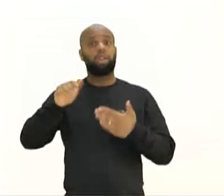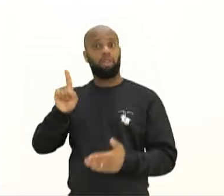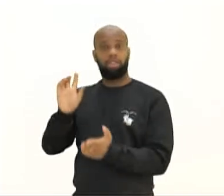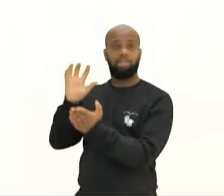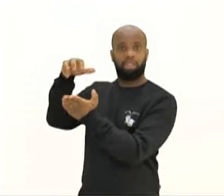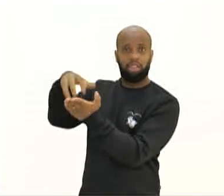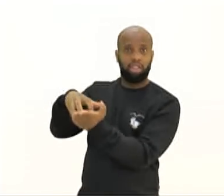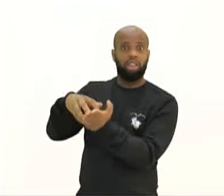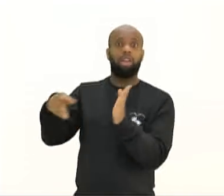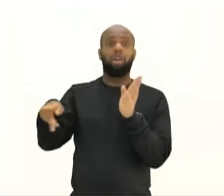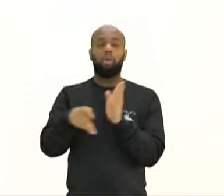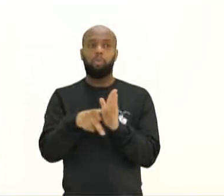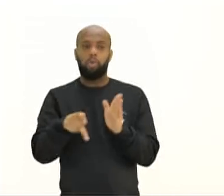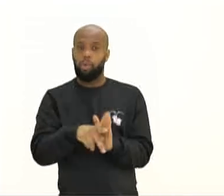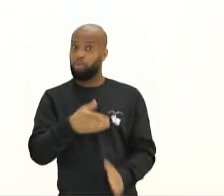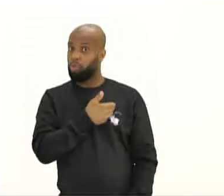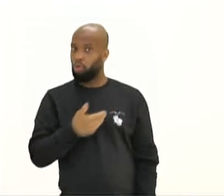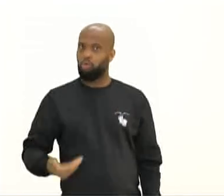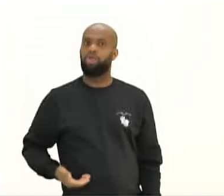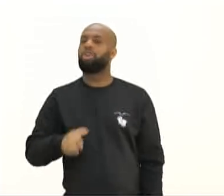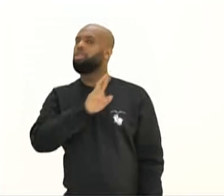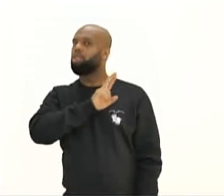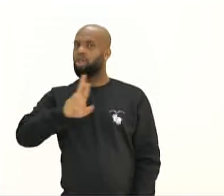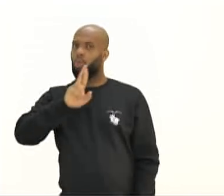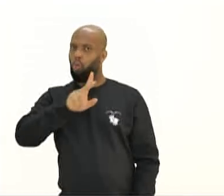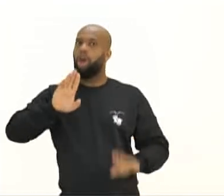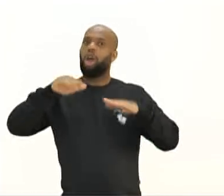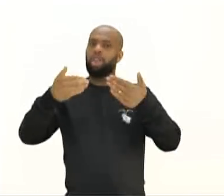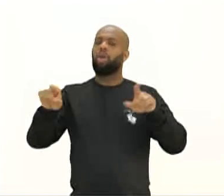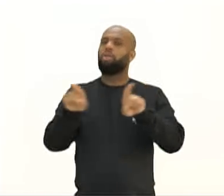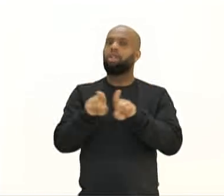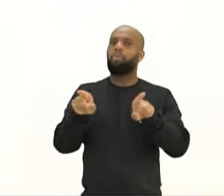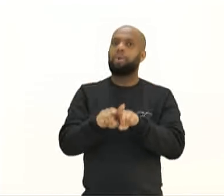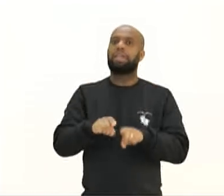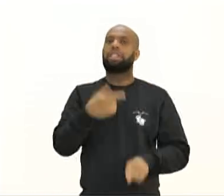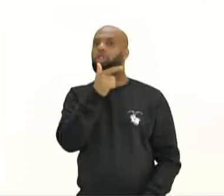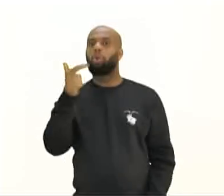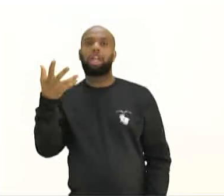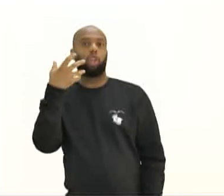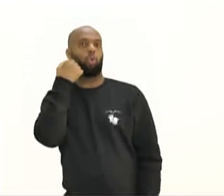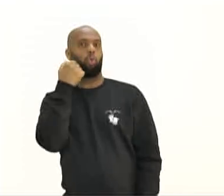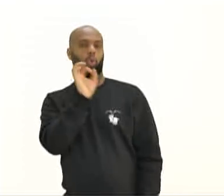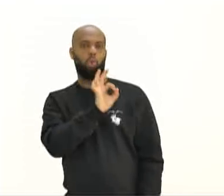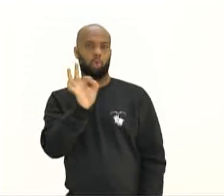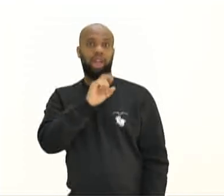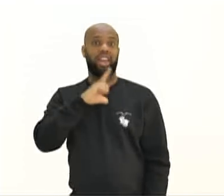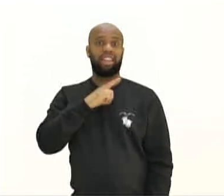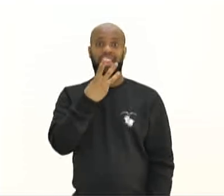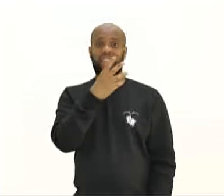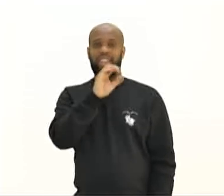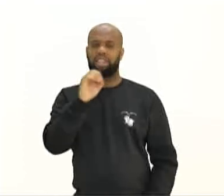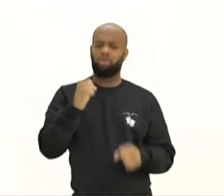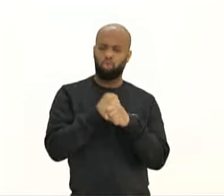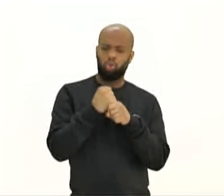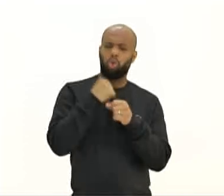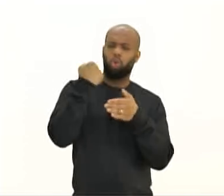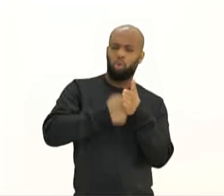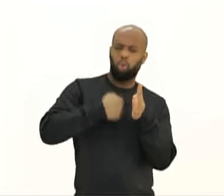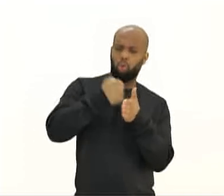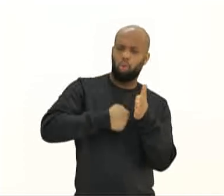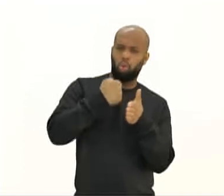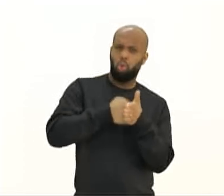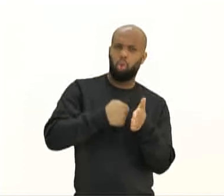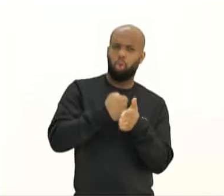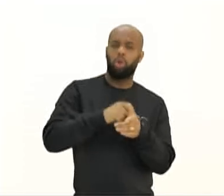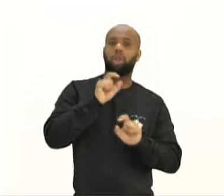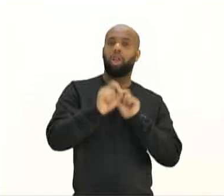organização não governamental, então, sem fins lucrativos, com mais de 30 anos de luta pacífica em defesa do